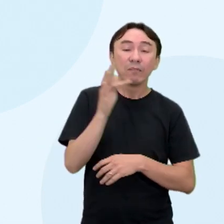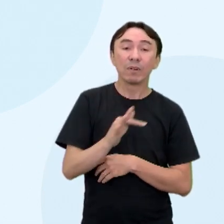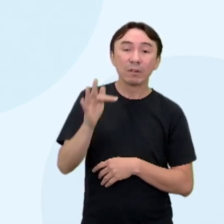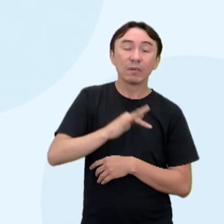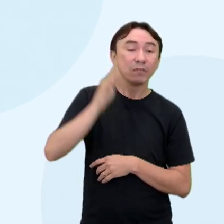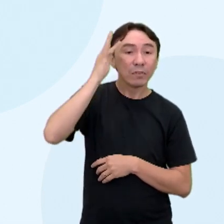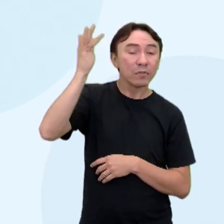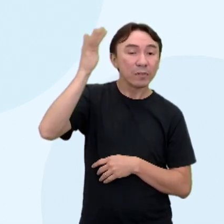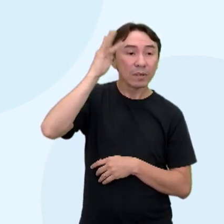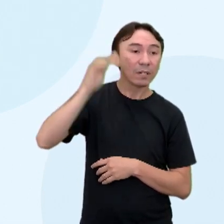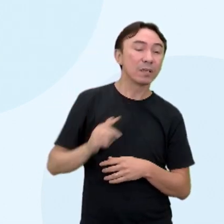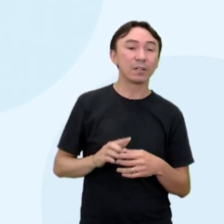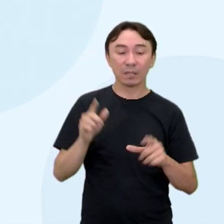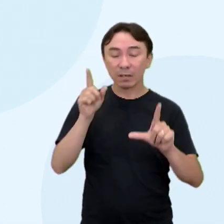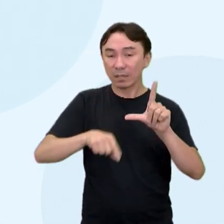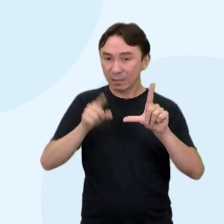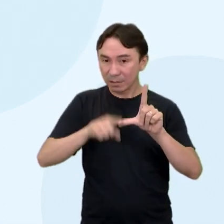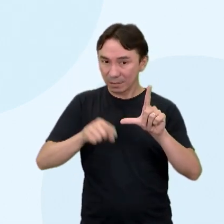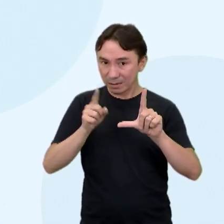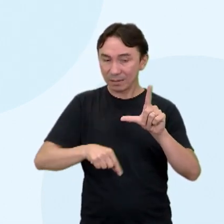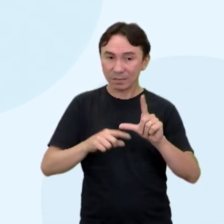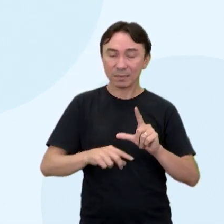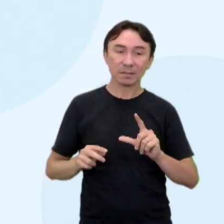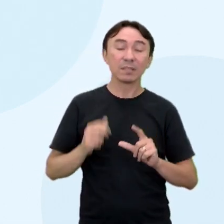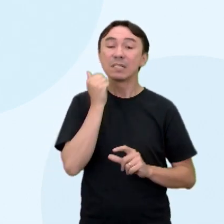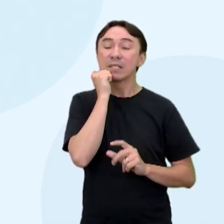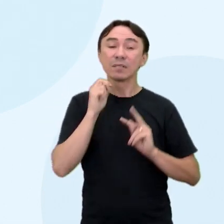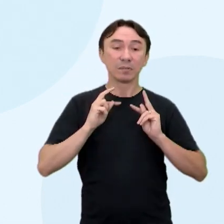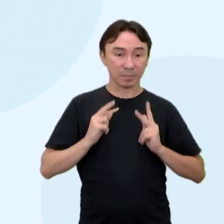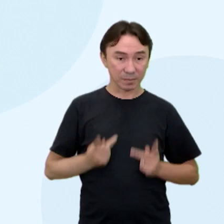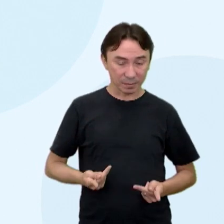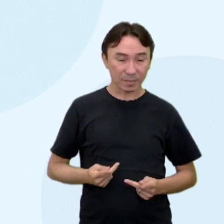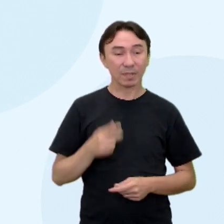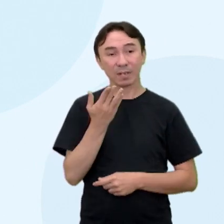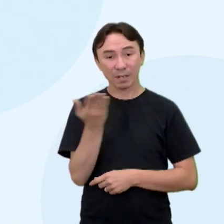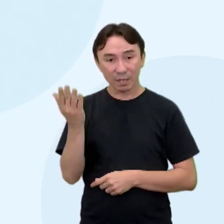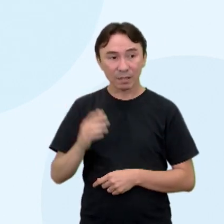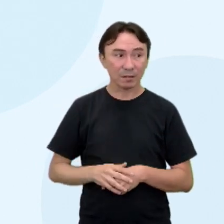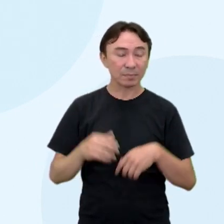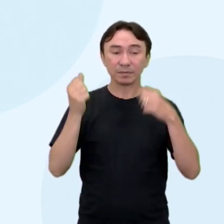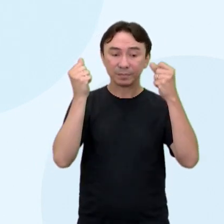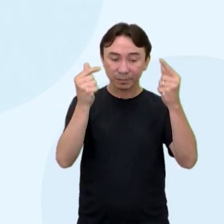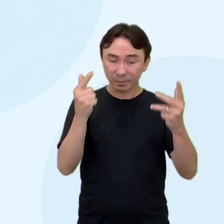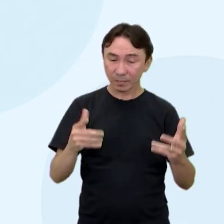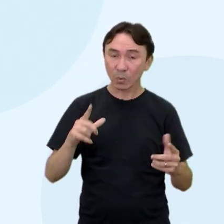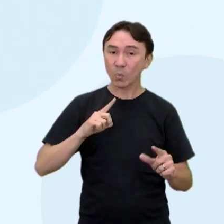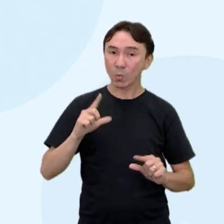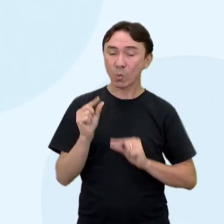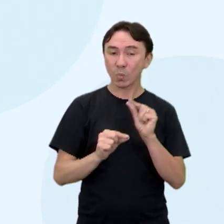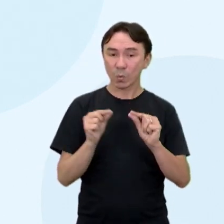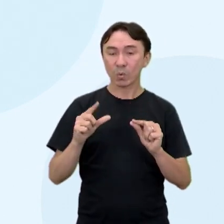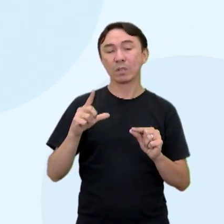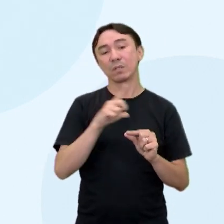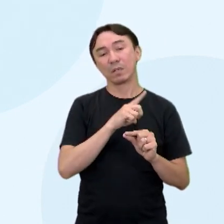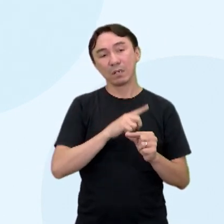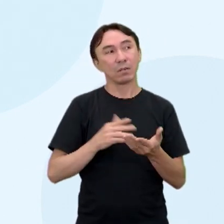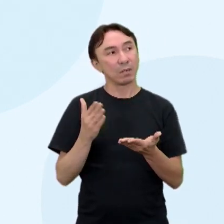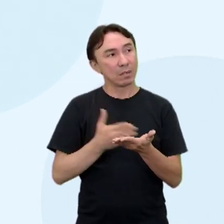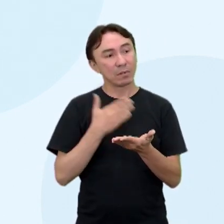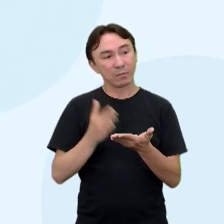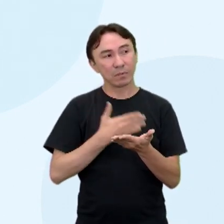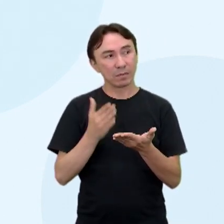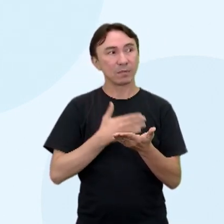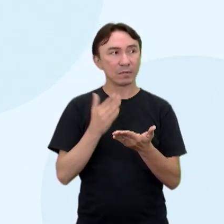Ciências Humanas da USP, a FEFELESH. Neste ano, Giovanna publicou pelo selo Dibre de Letra, da editora Multifoco, o